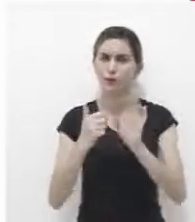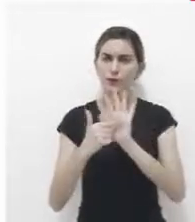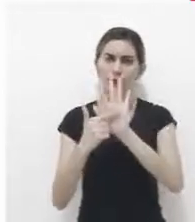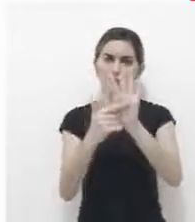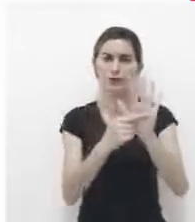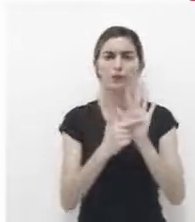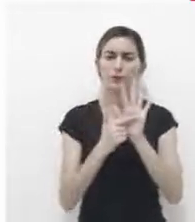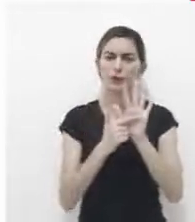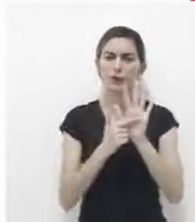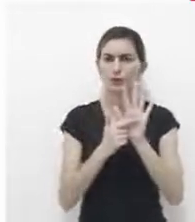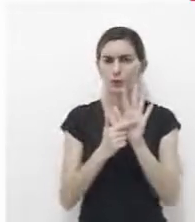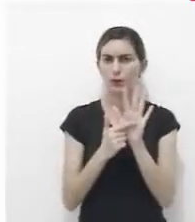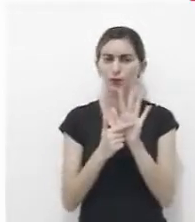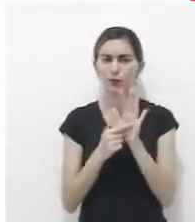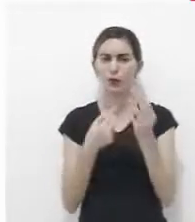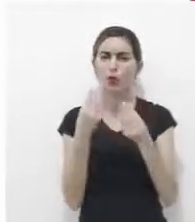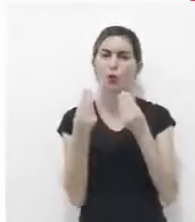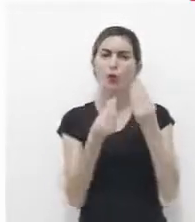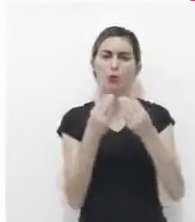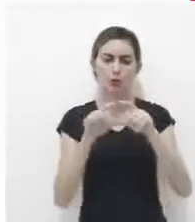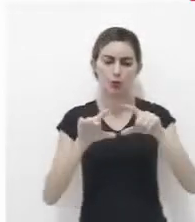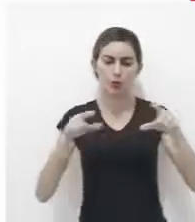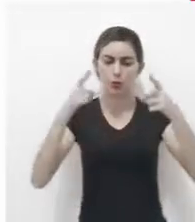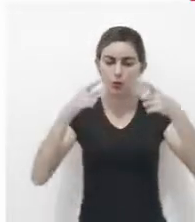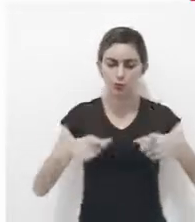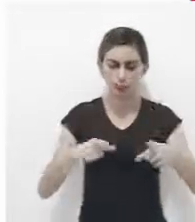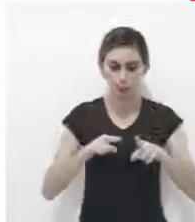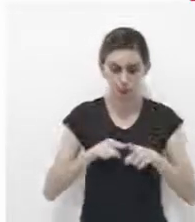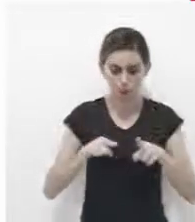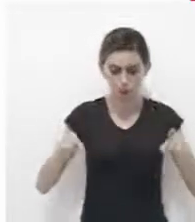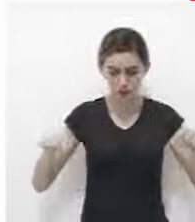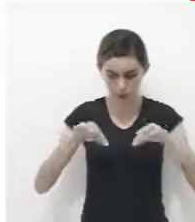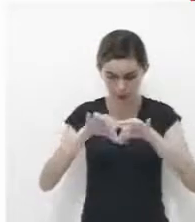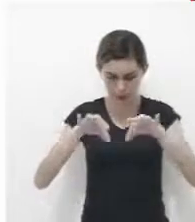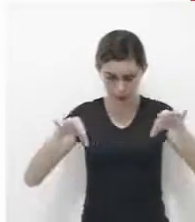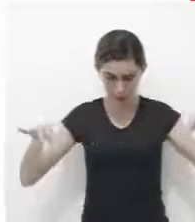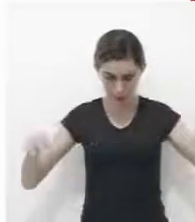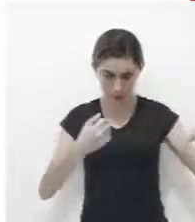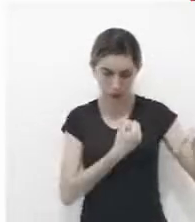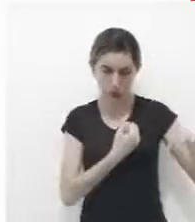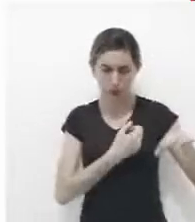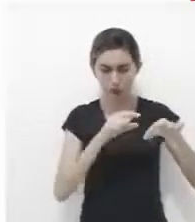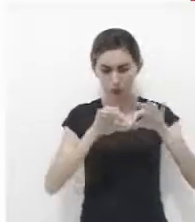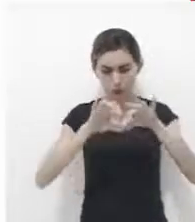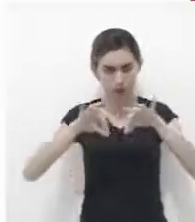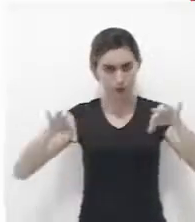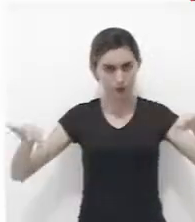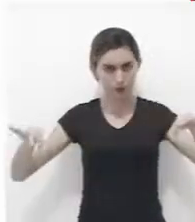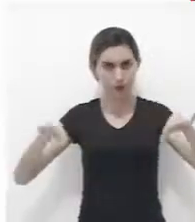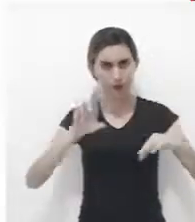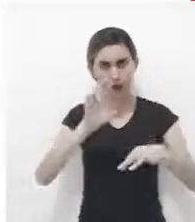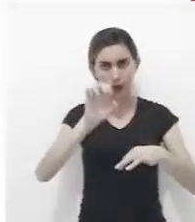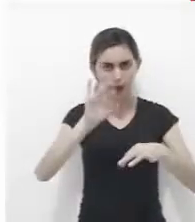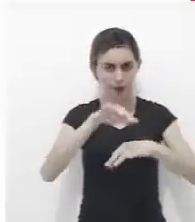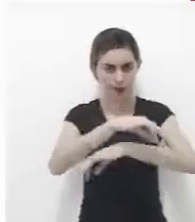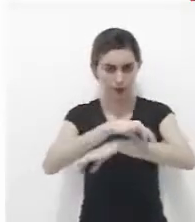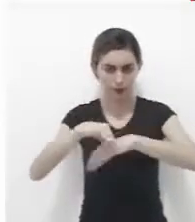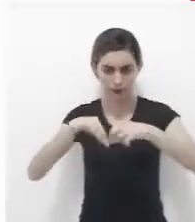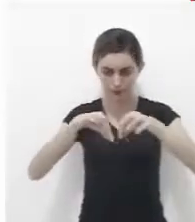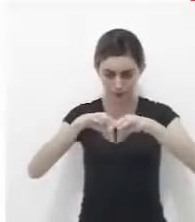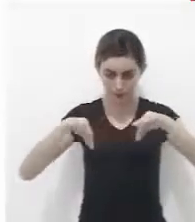Fizemos então aqui uma representação simbólica de onde está localizado, portanto, o menos raiz de